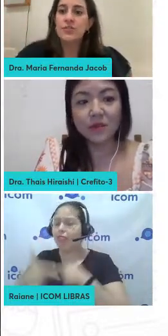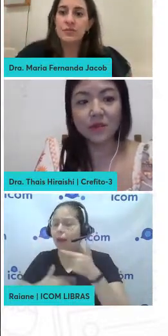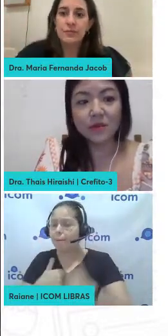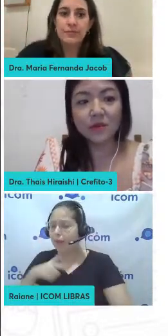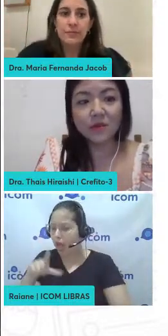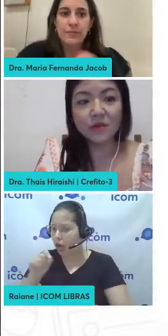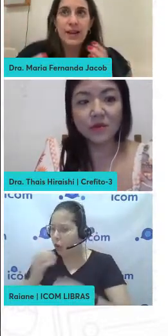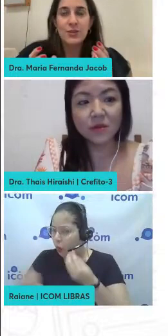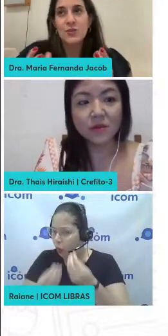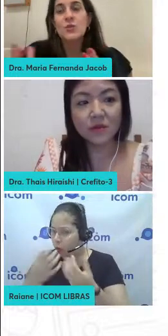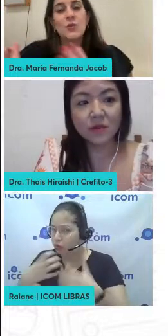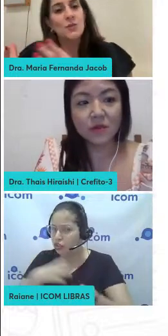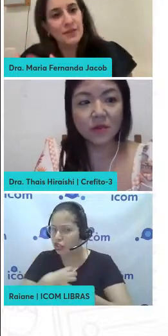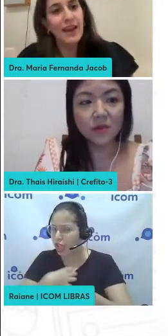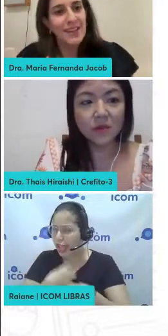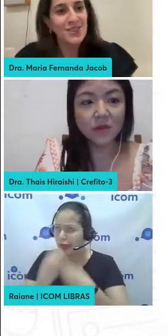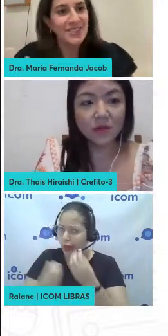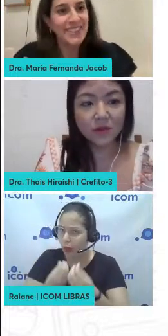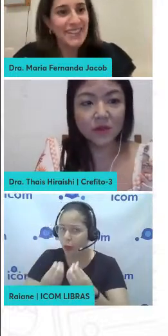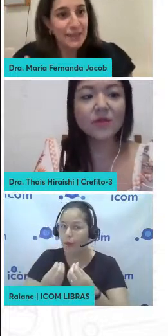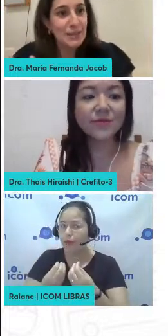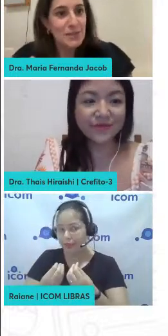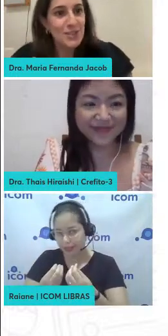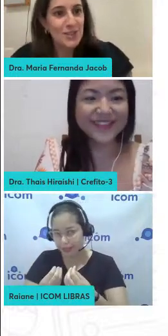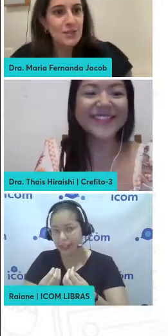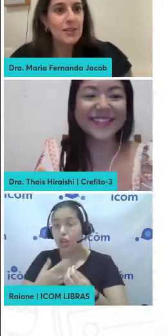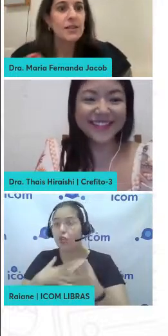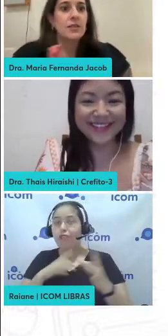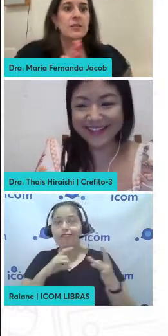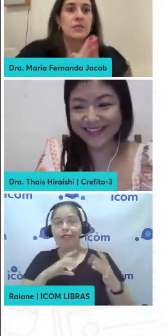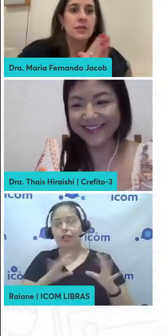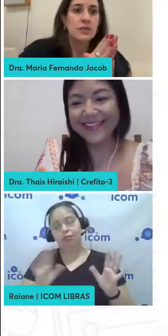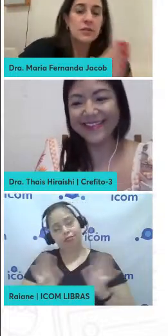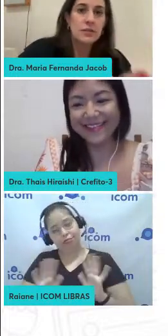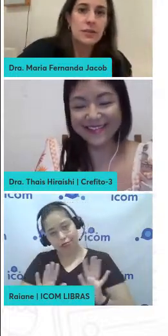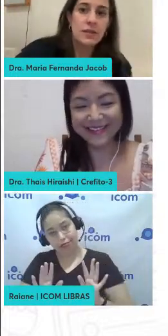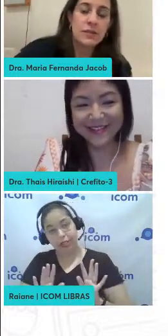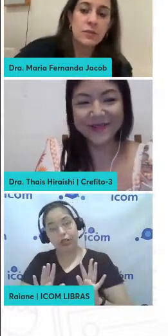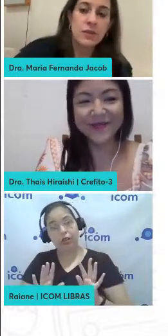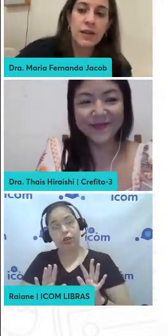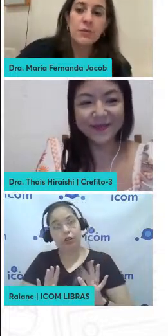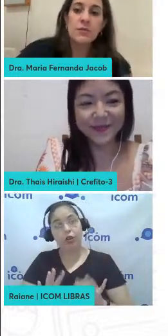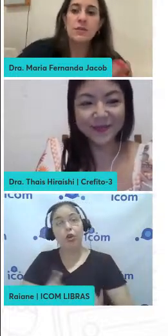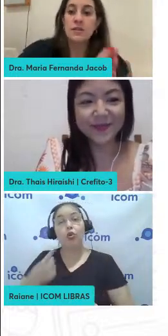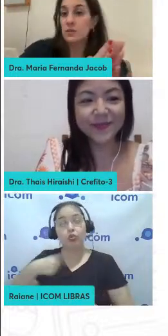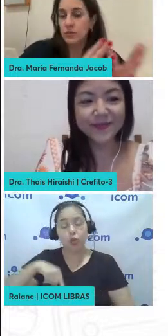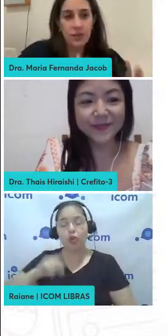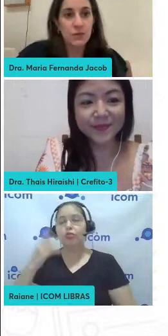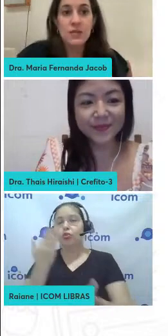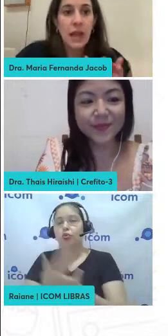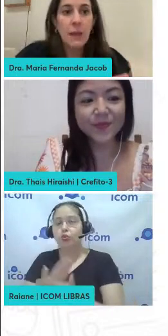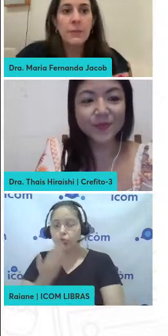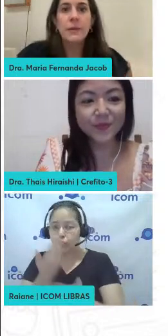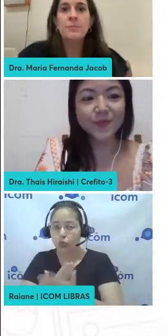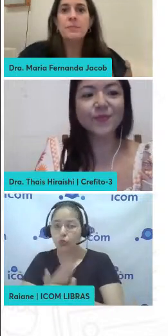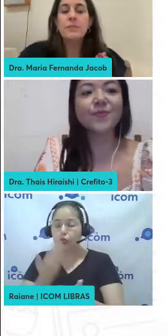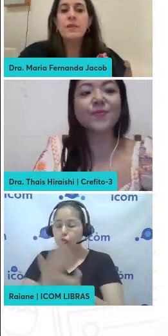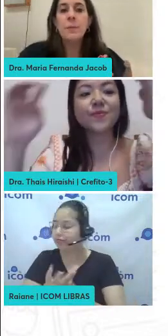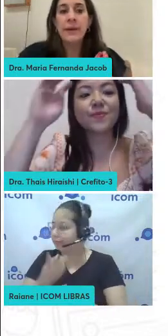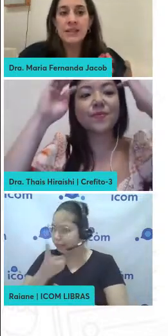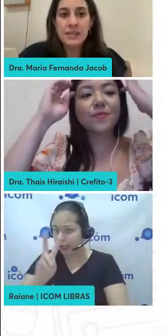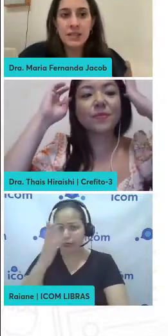tipo, nós não somos técnicos, não é exatamente isso. Nós estudamos e estudamos